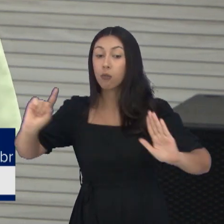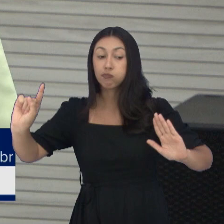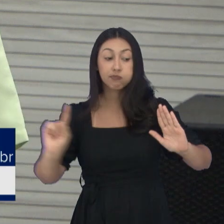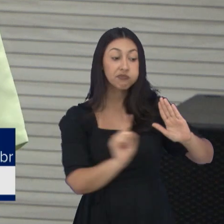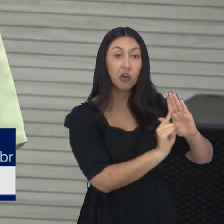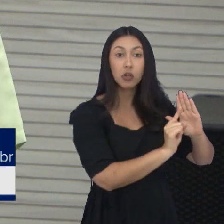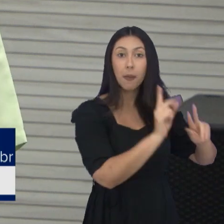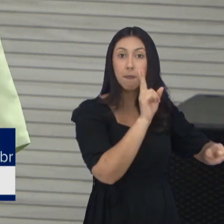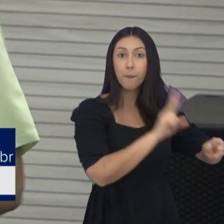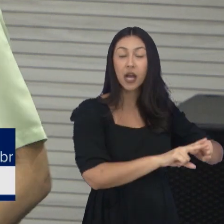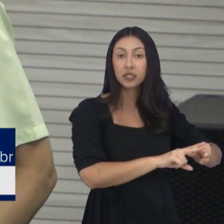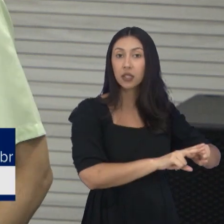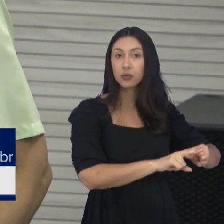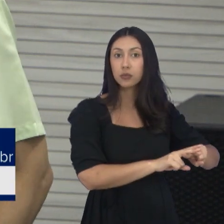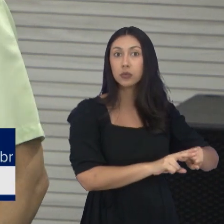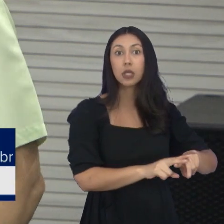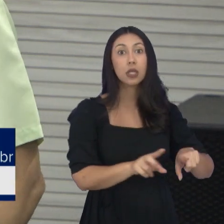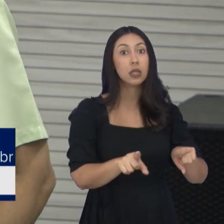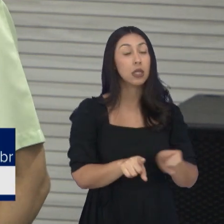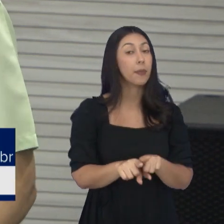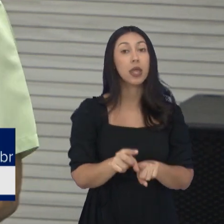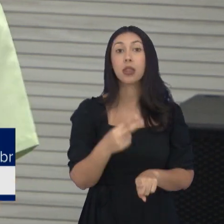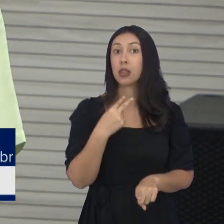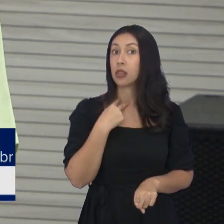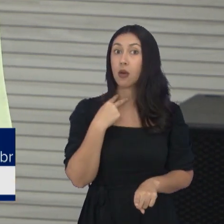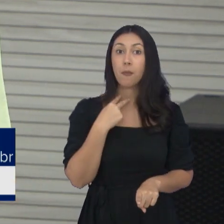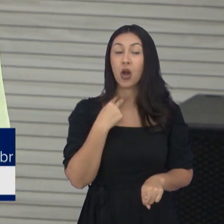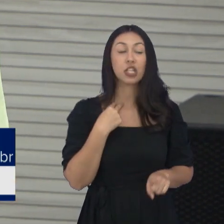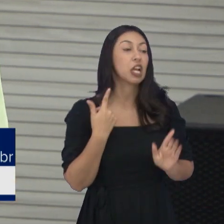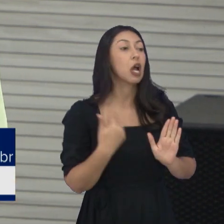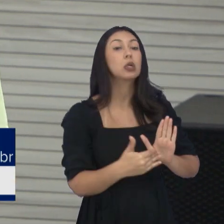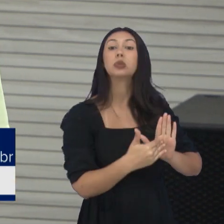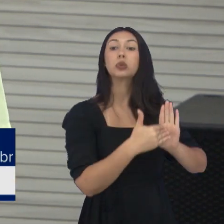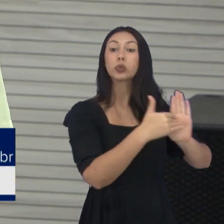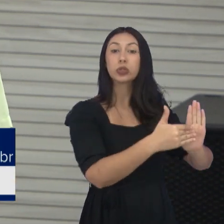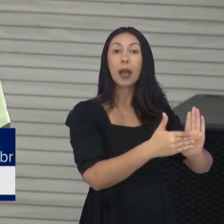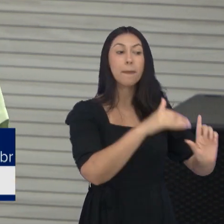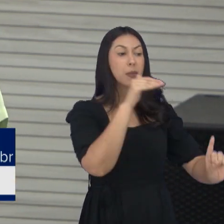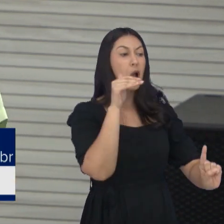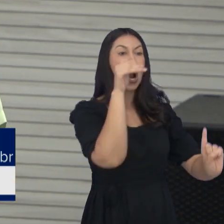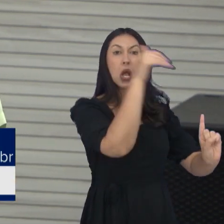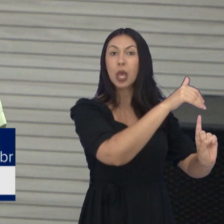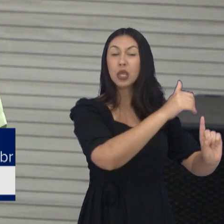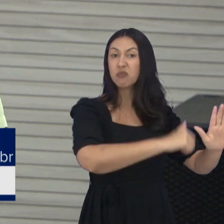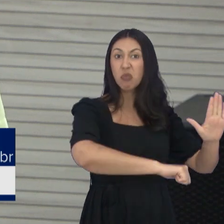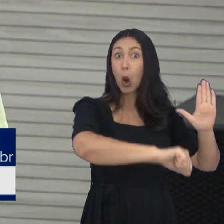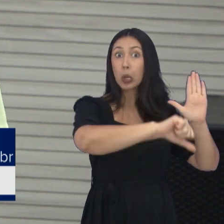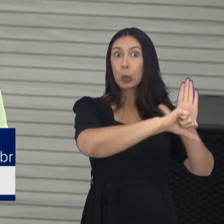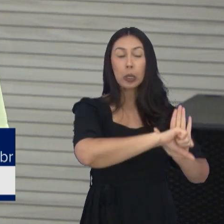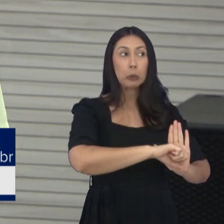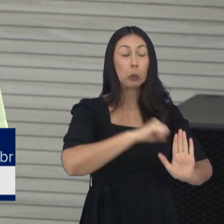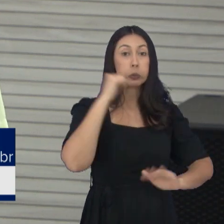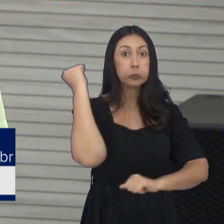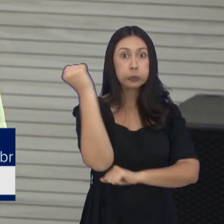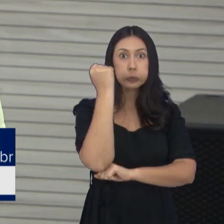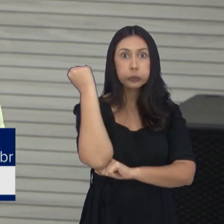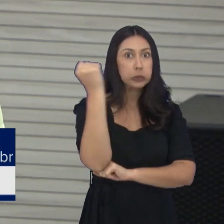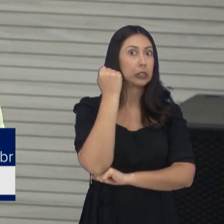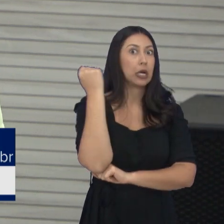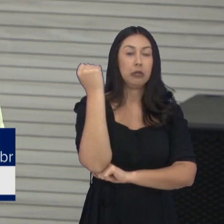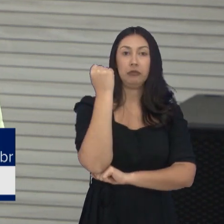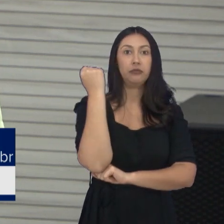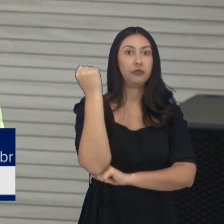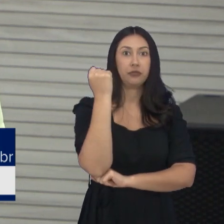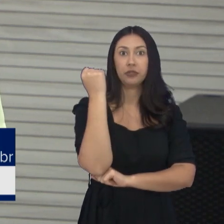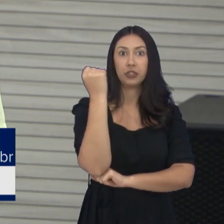saída também não poderá beneficiar os chamados condenados por crimes hediondos ou crimes